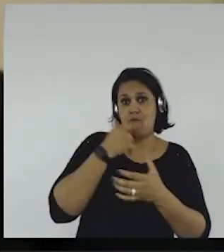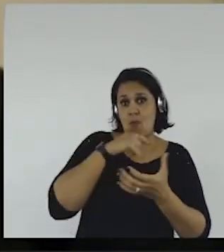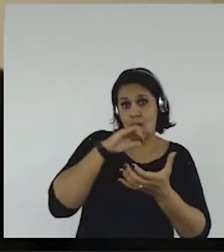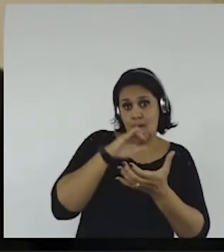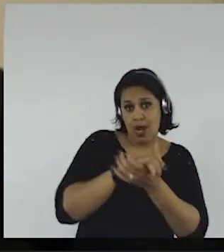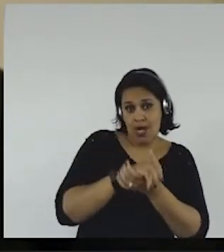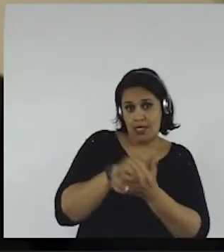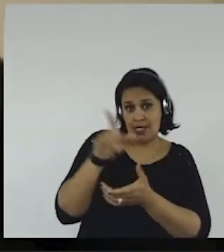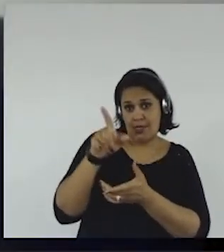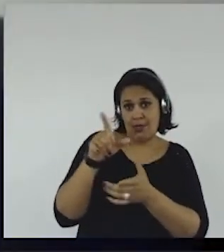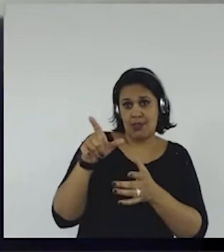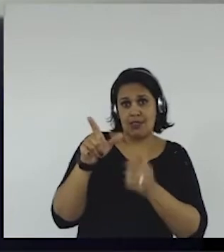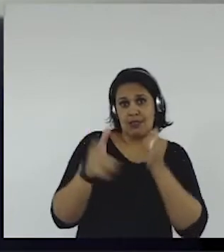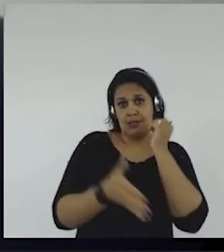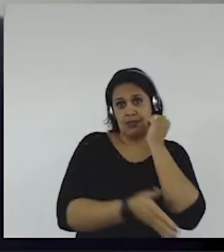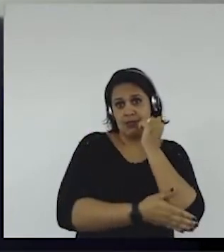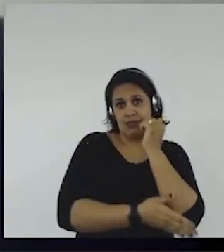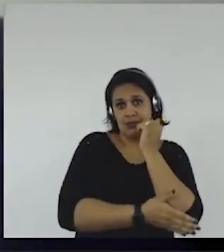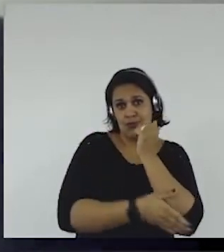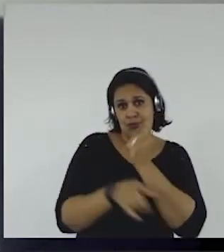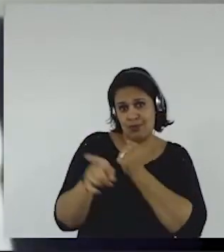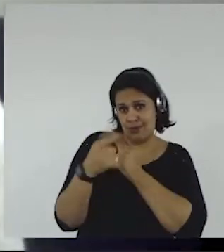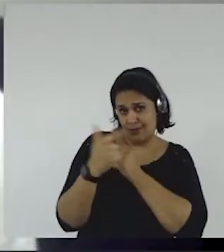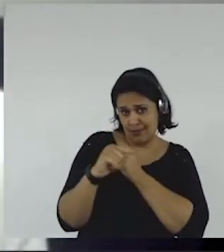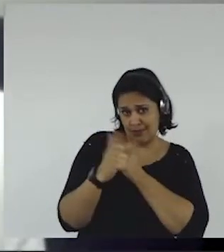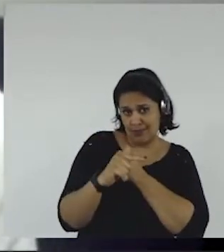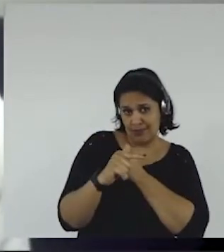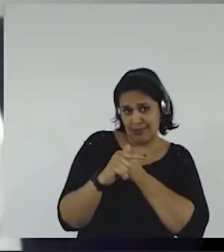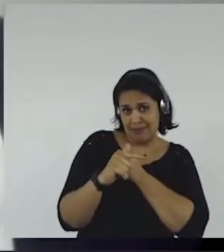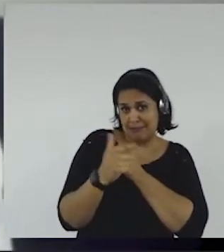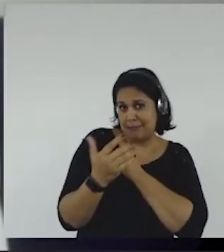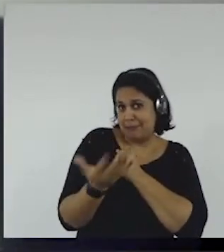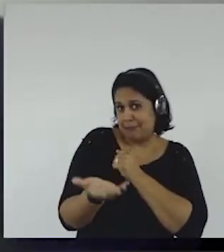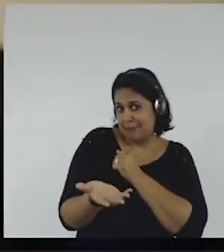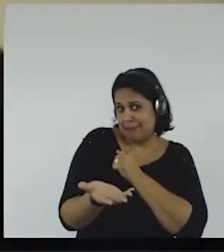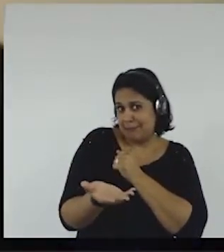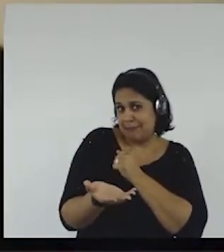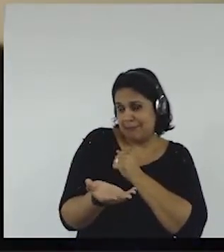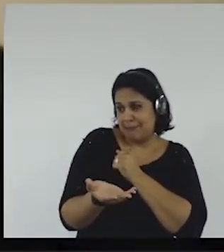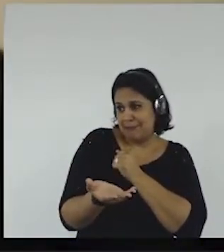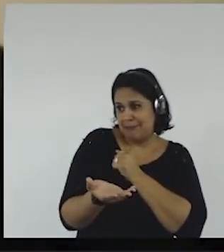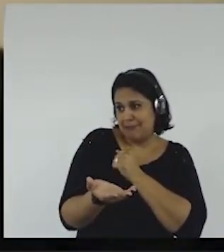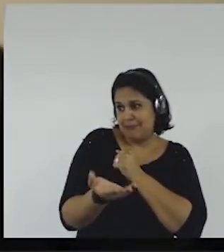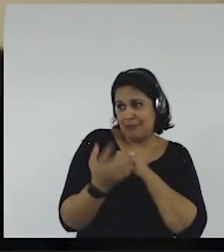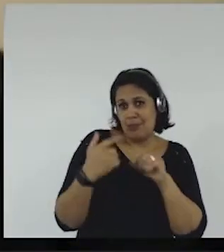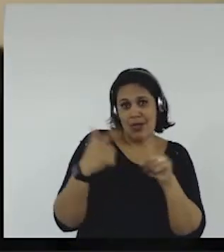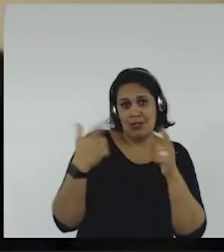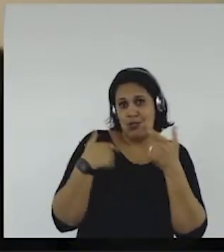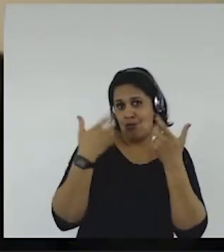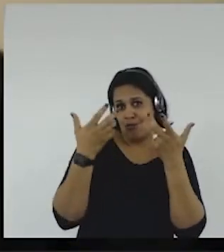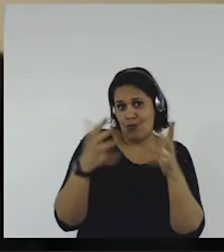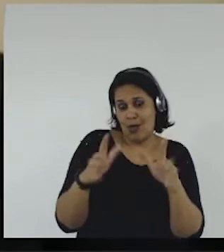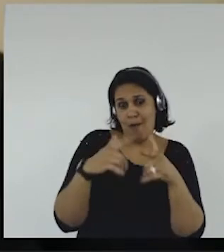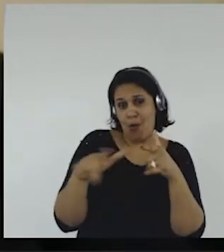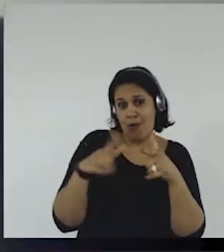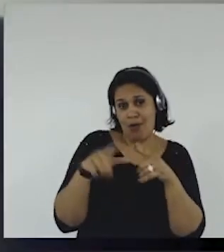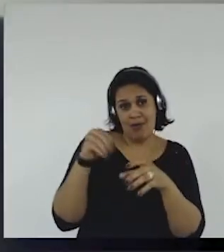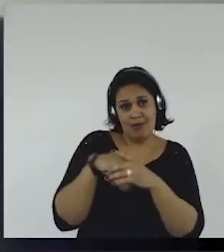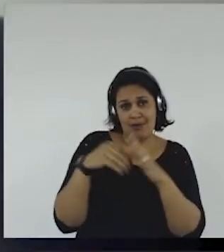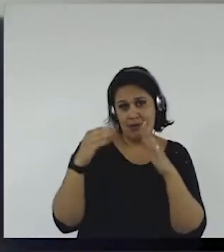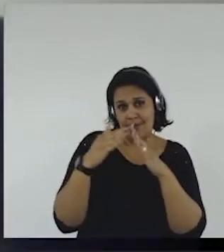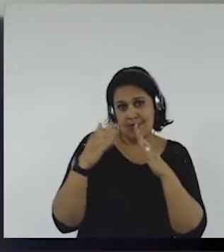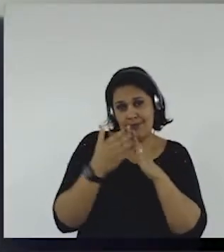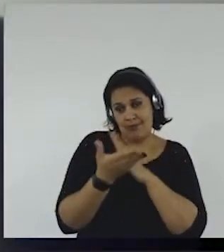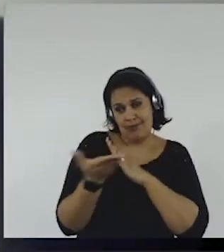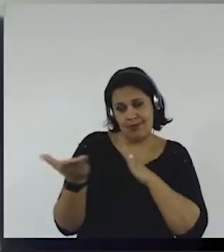ousados. Ele saiu daqui. Eu vou respeitá-lo, porque eu também não quero que há problemas domésticos. Não, não vai